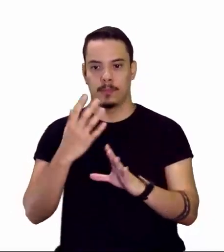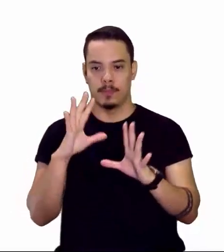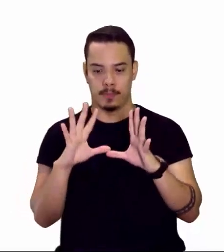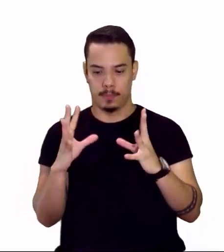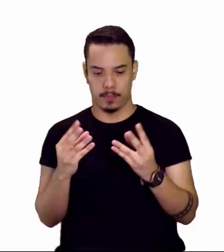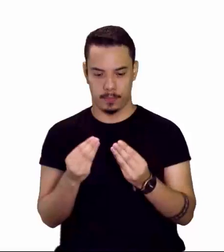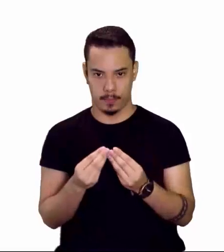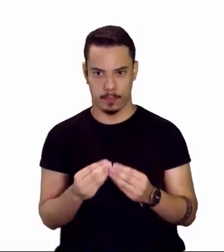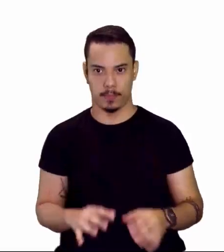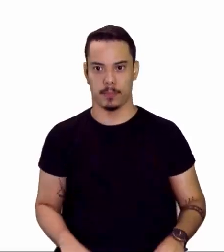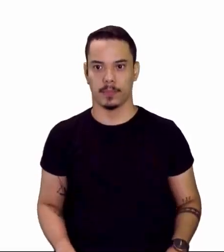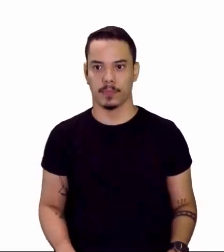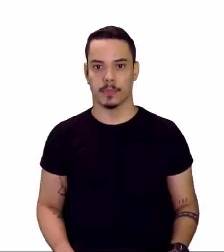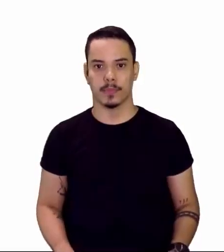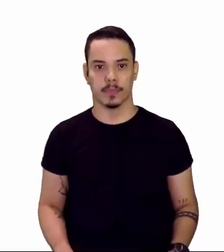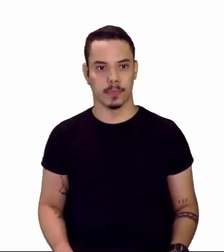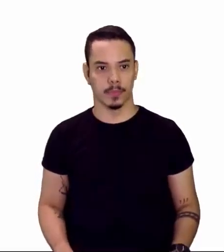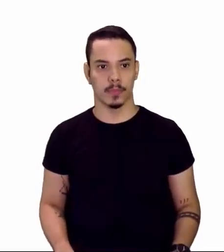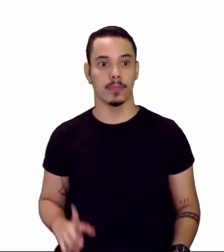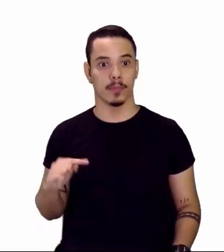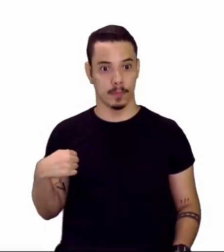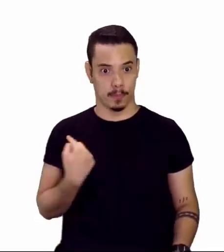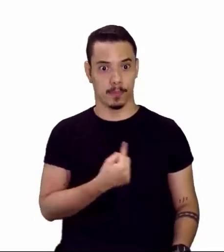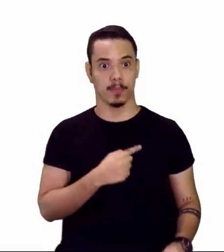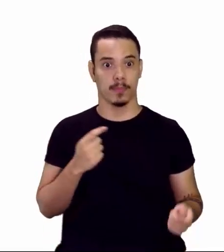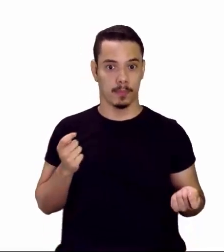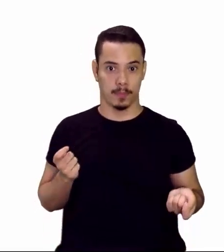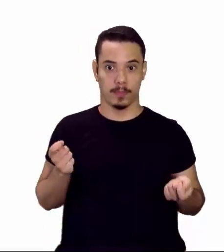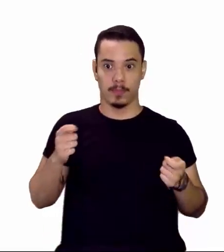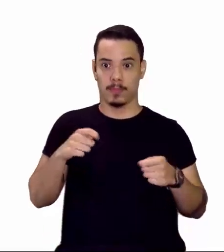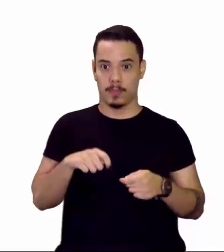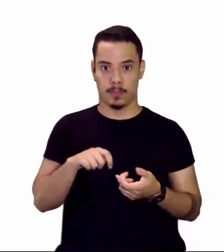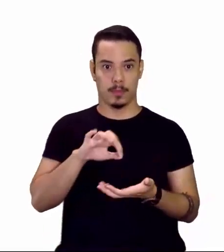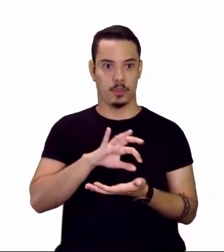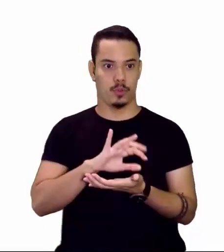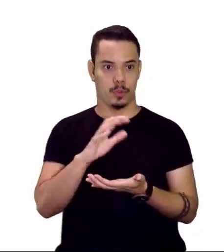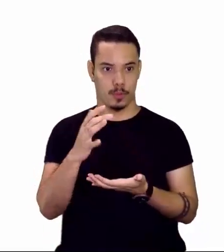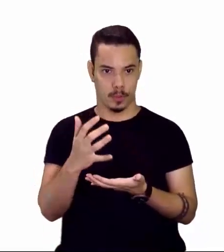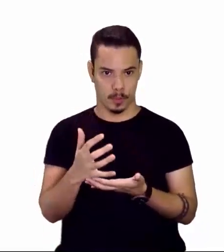moléculas, as quais podemos prever sua geometria.